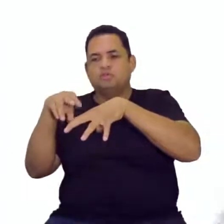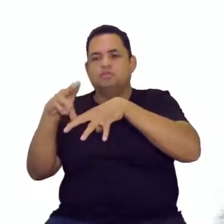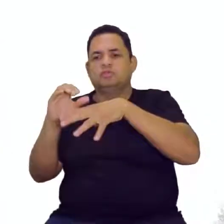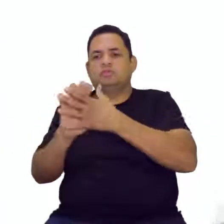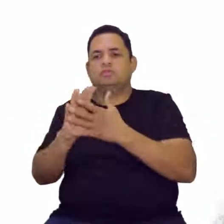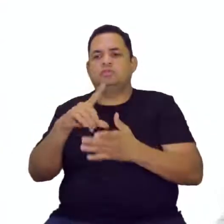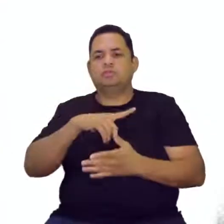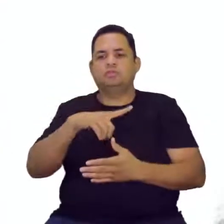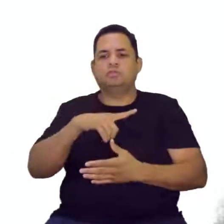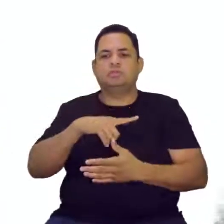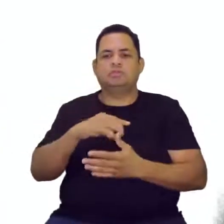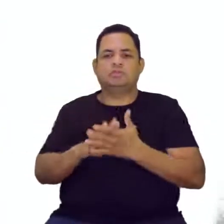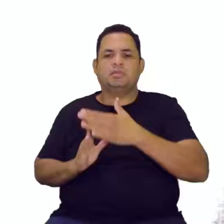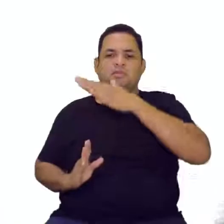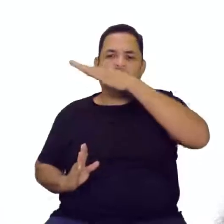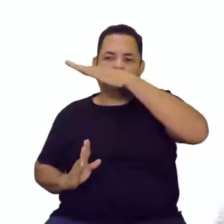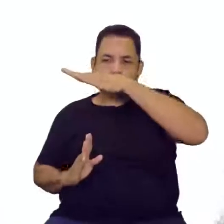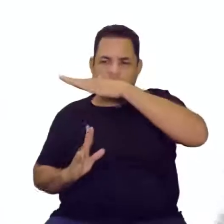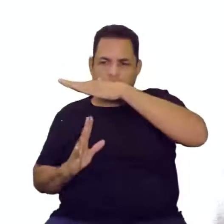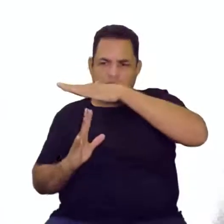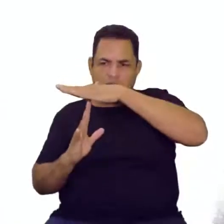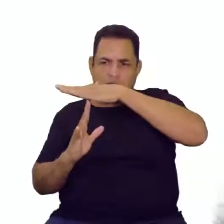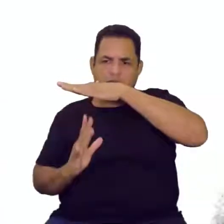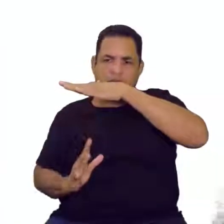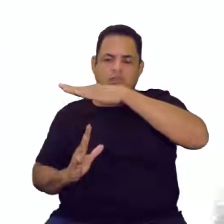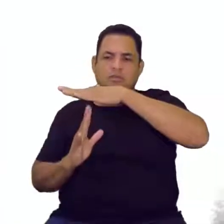também pela existência do efeito estufa.